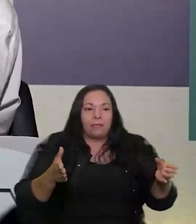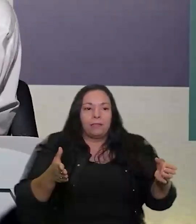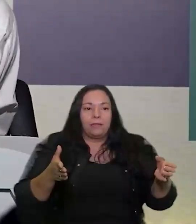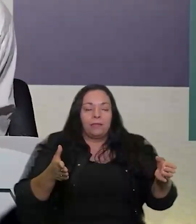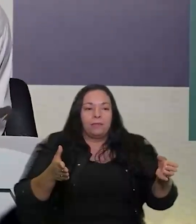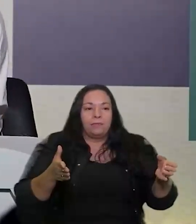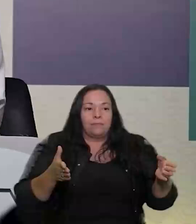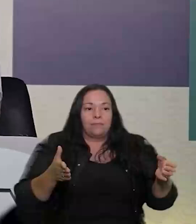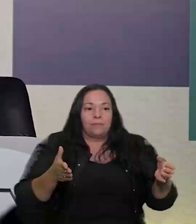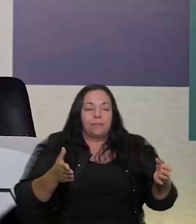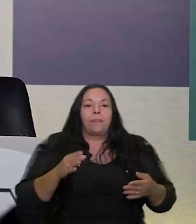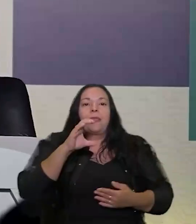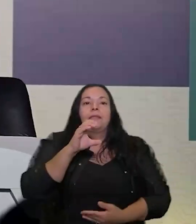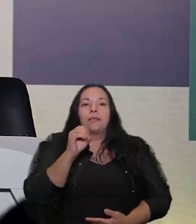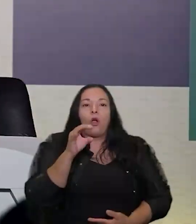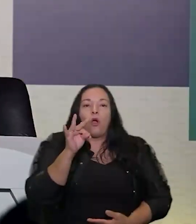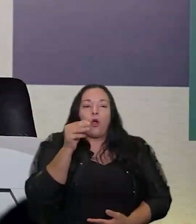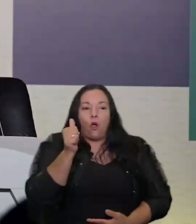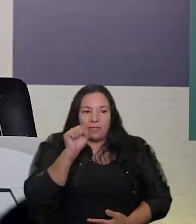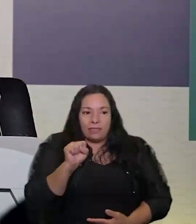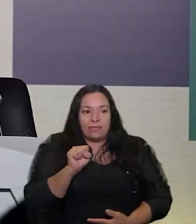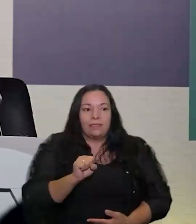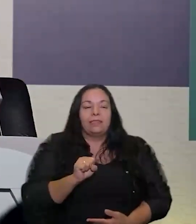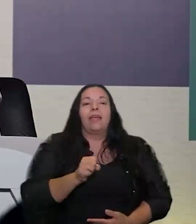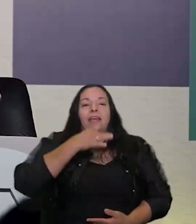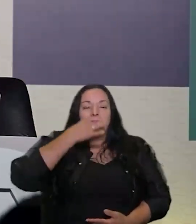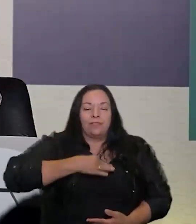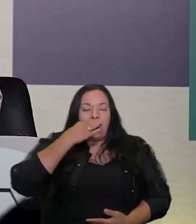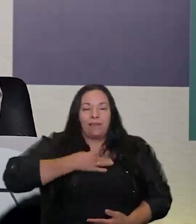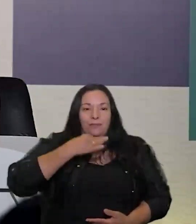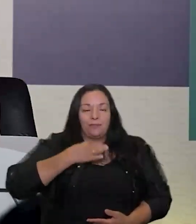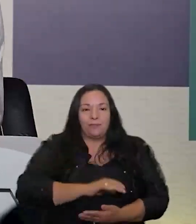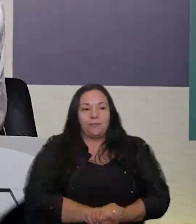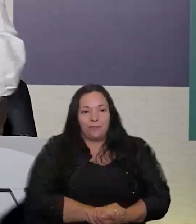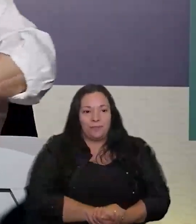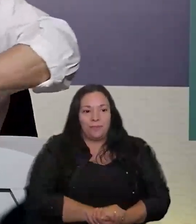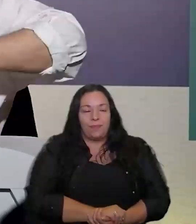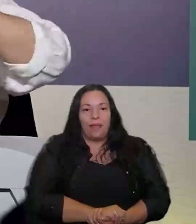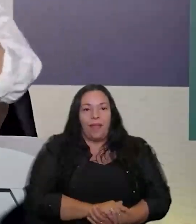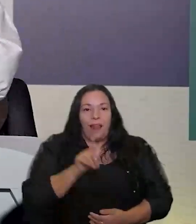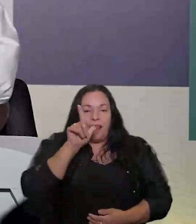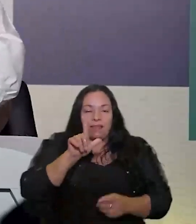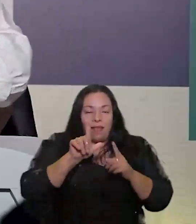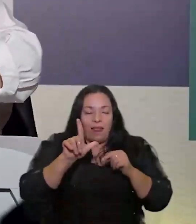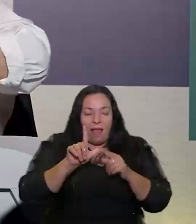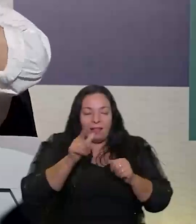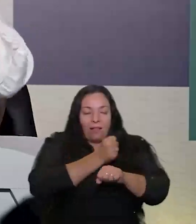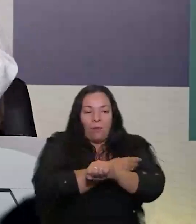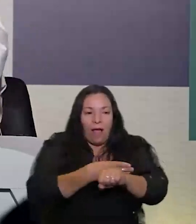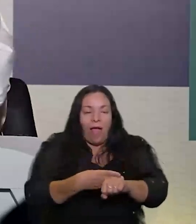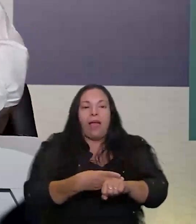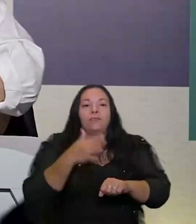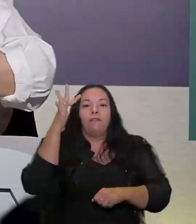puxa, as cotas deram certo, né, trouxeram para esse universo letrado, bem educado,